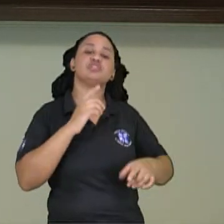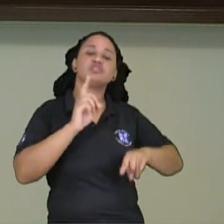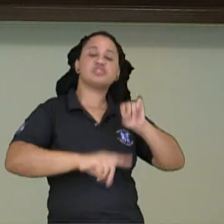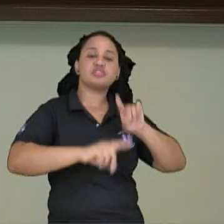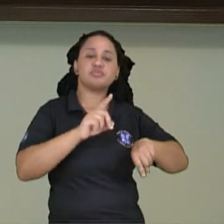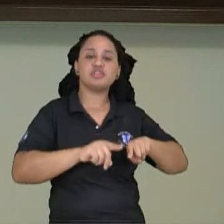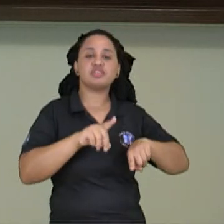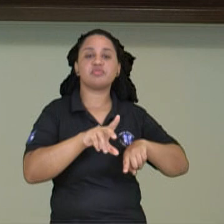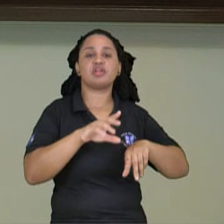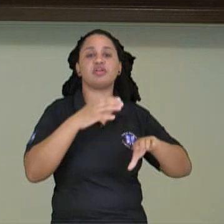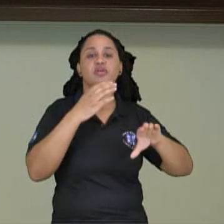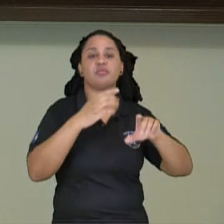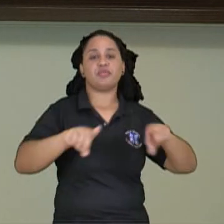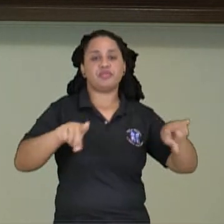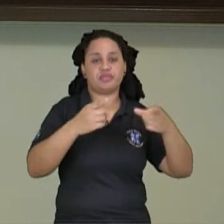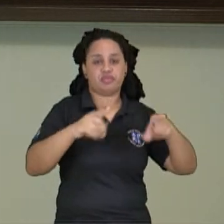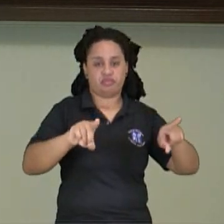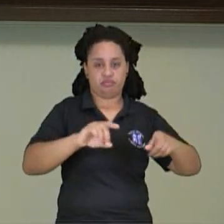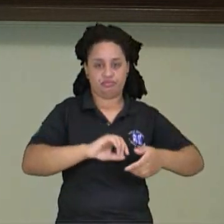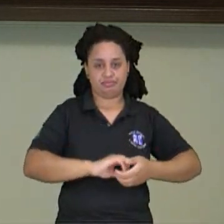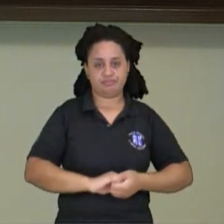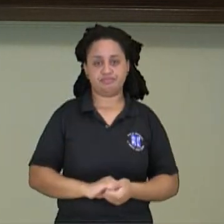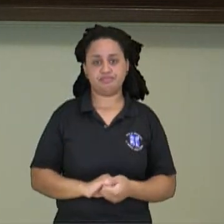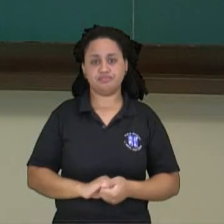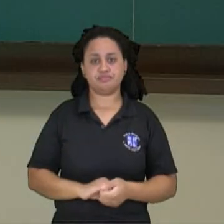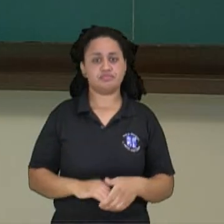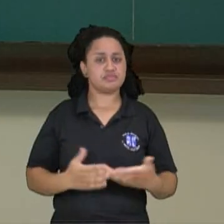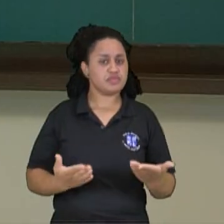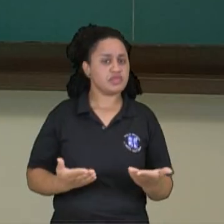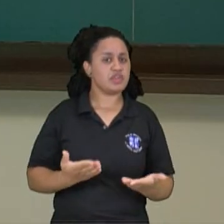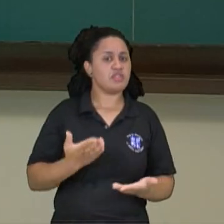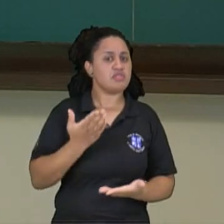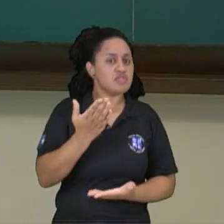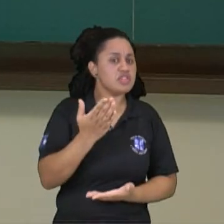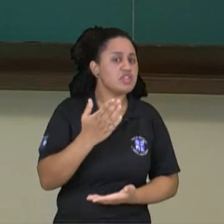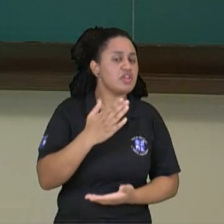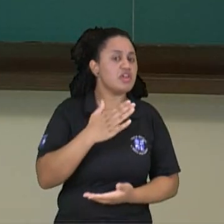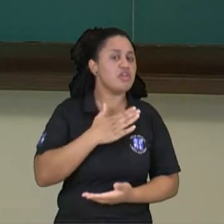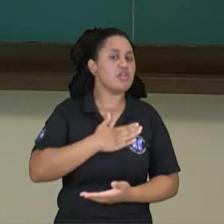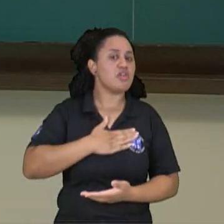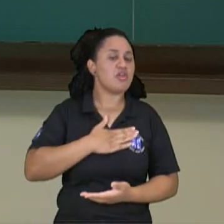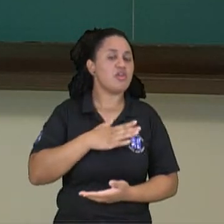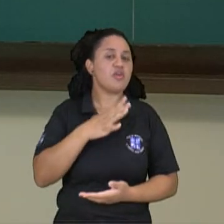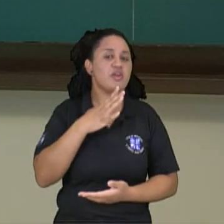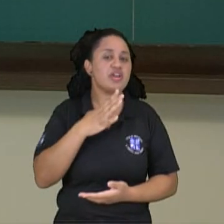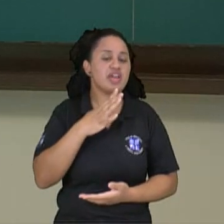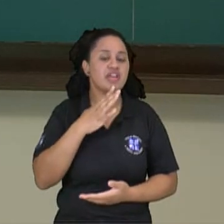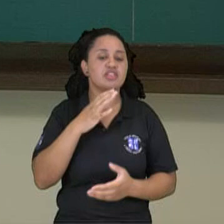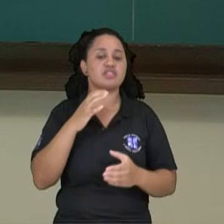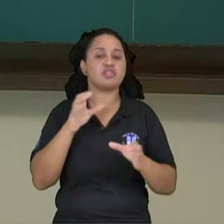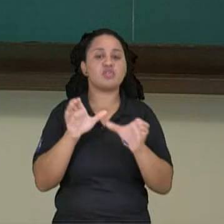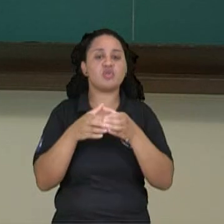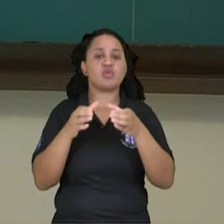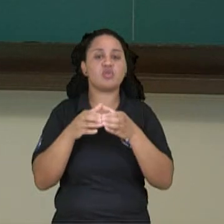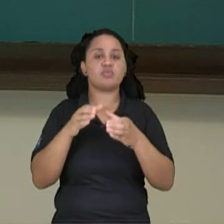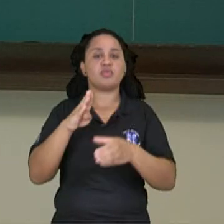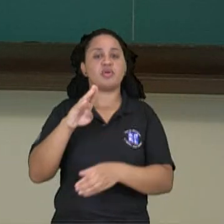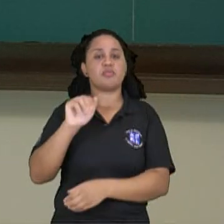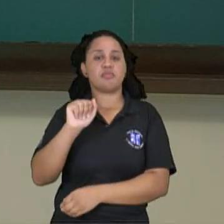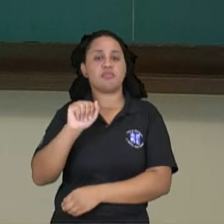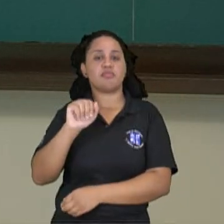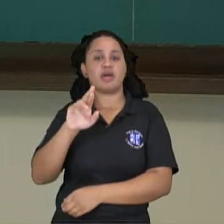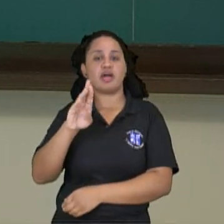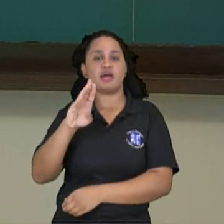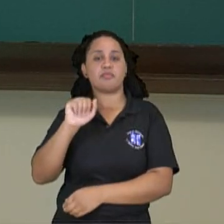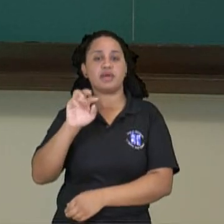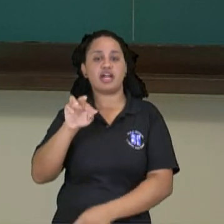como a fonte sonora. Você conhece o grupo Barbatuques? É um grupo brasileiro